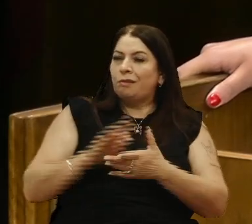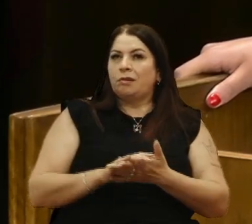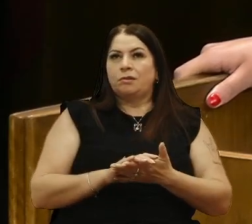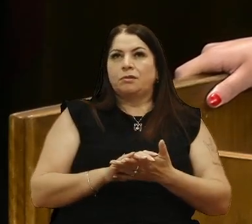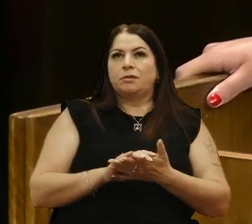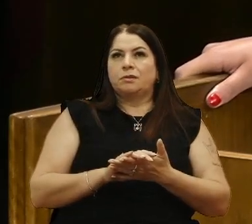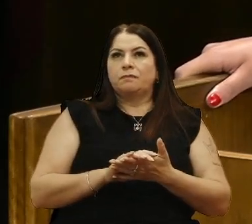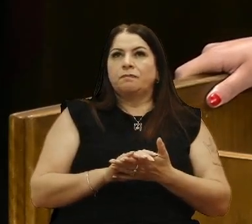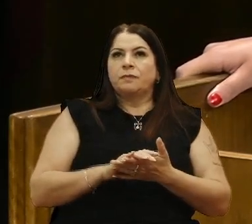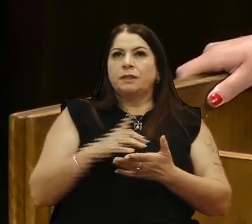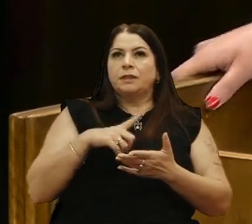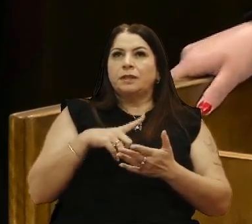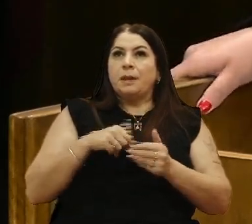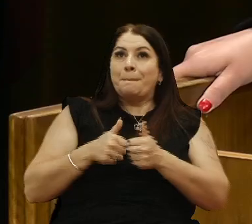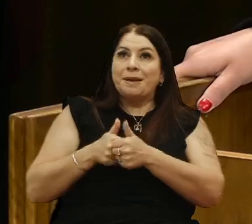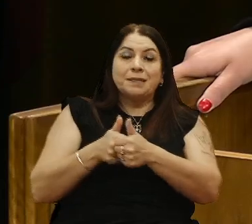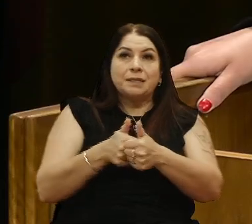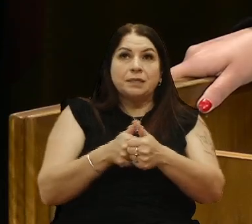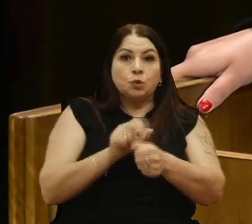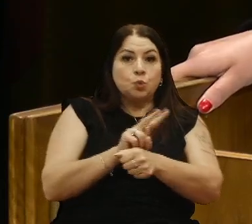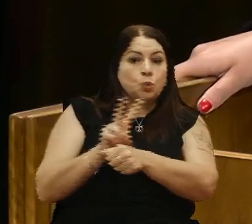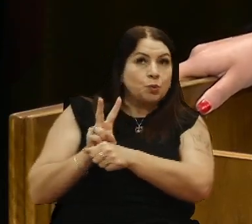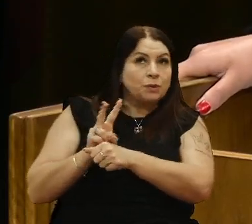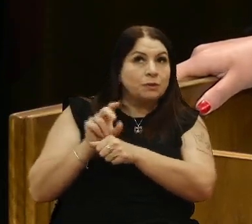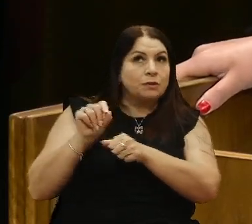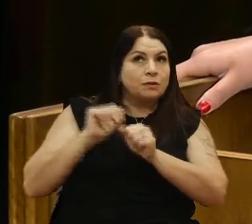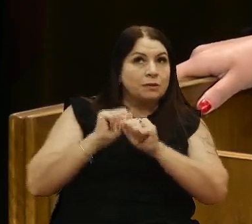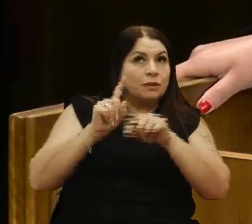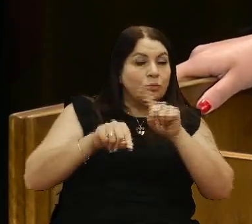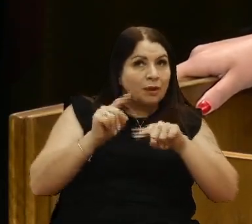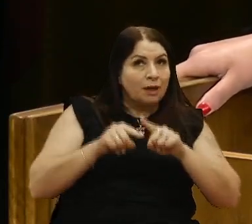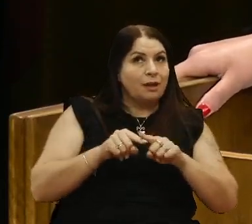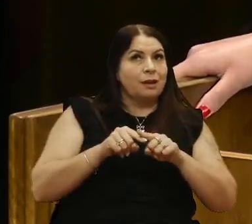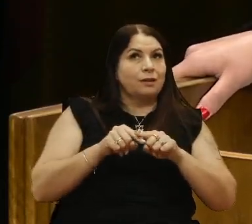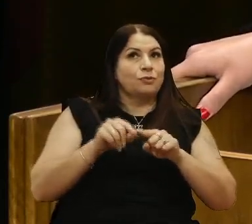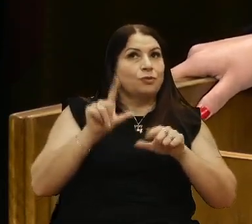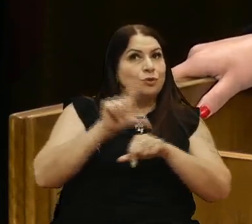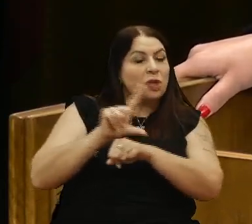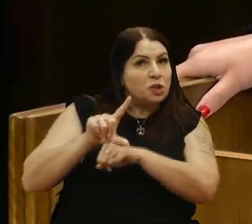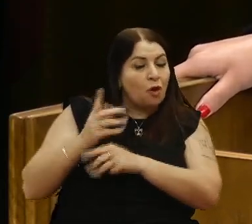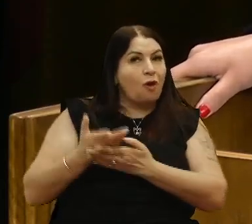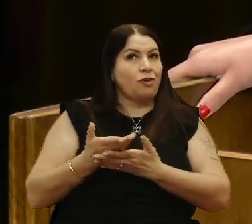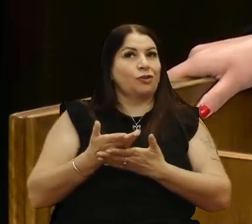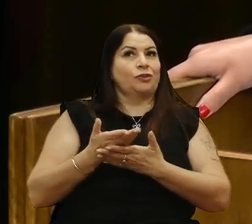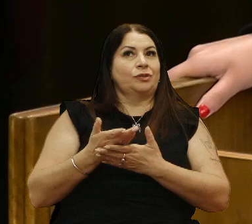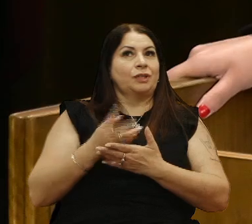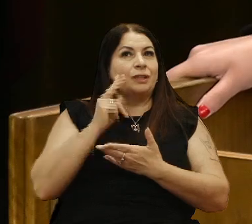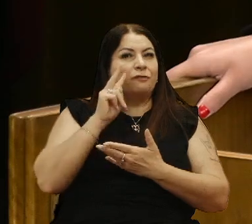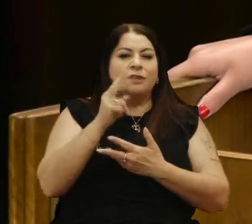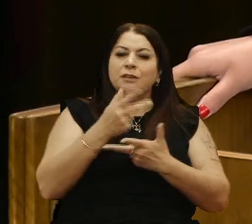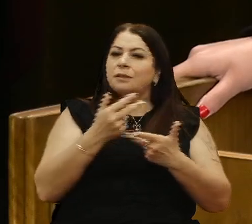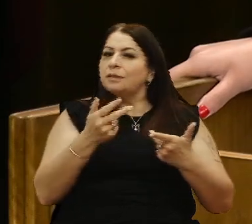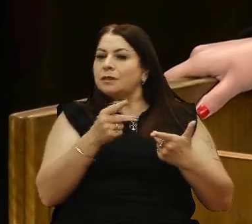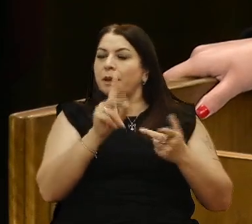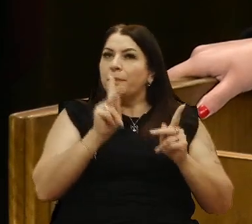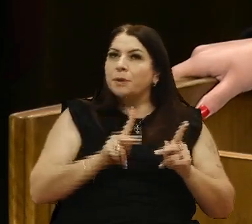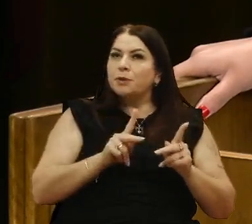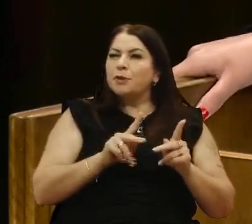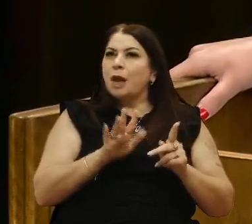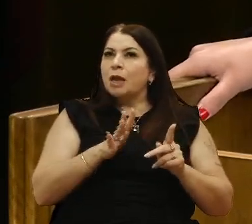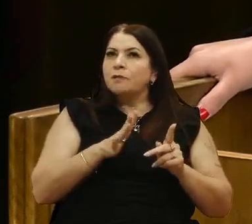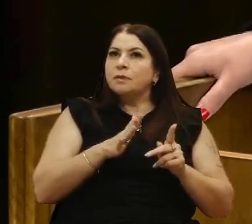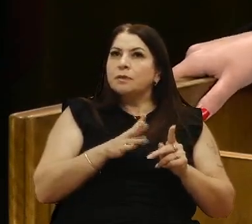a sermos perseguidos pelo segurança dentro do mercado, dentro das lojas, ao vermos as pessoas, às